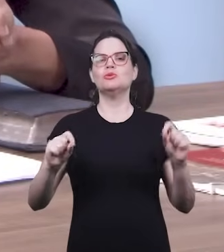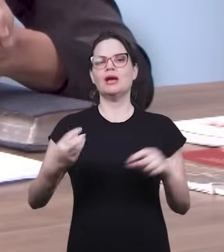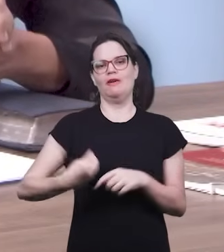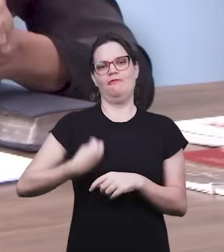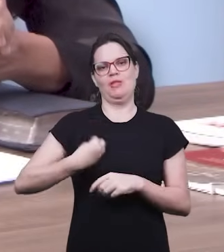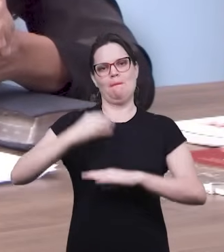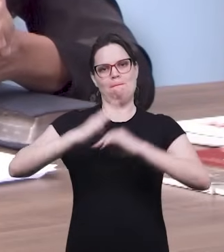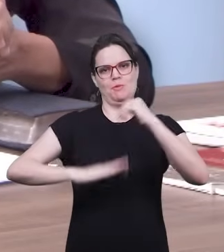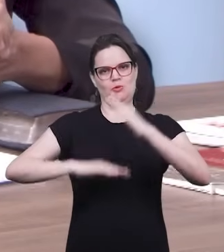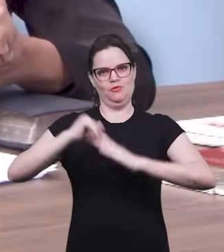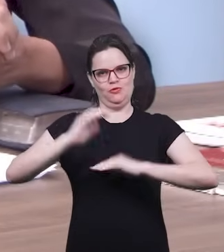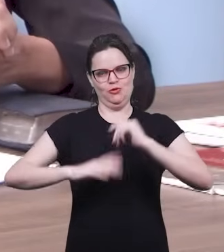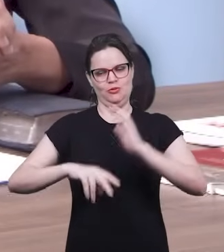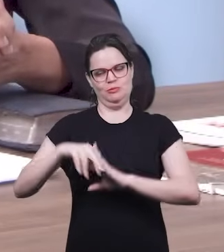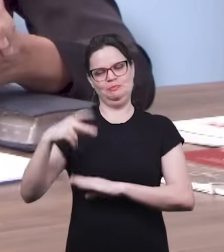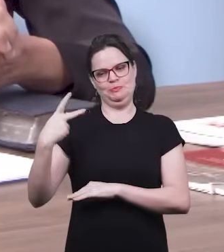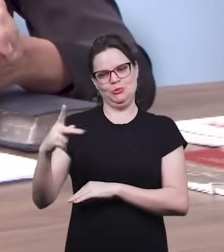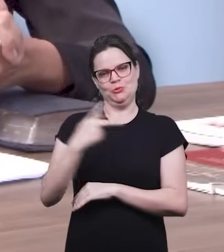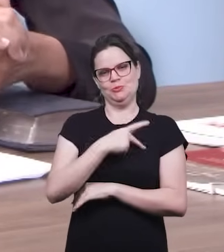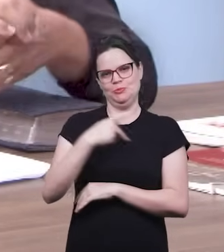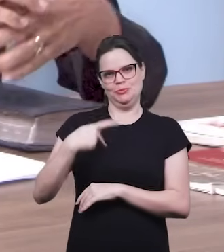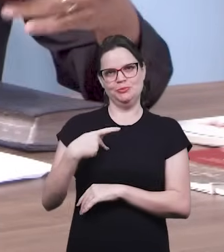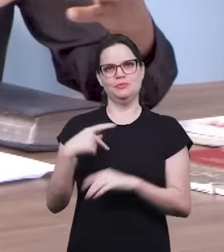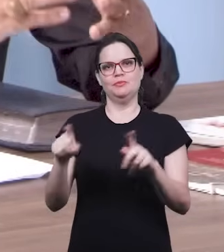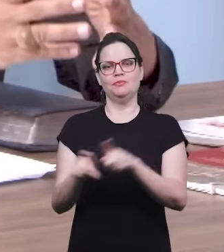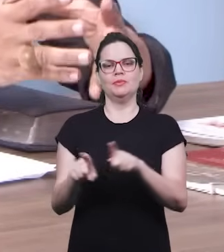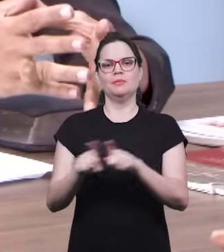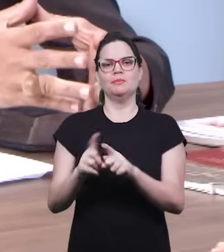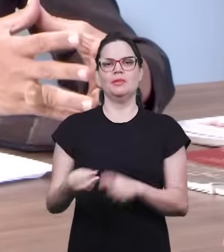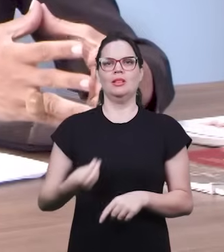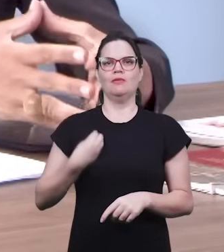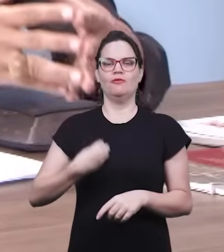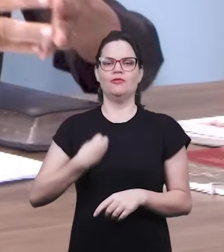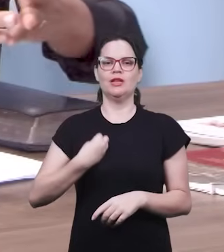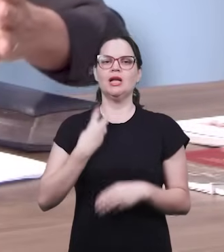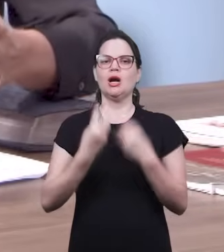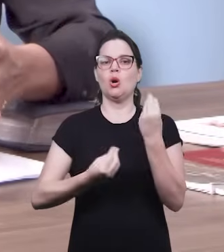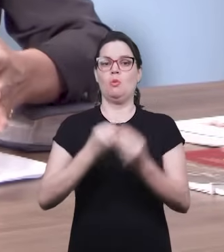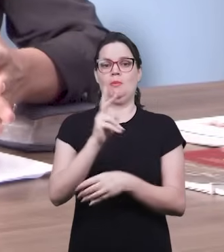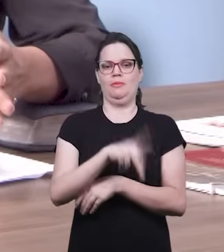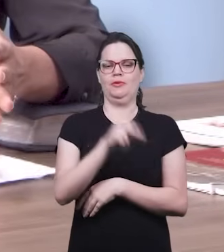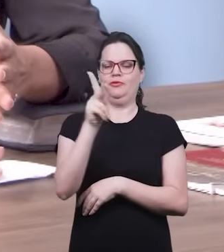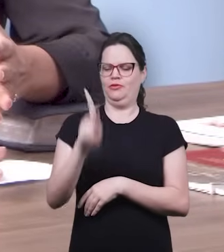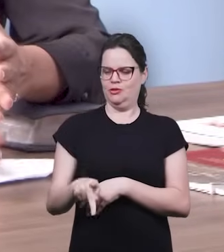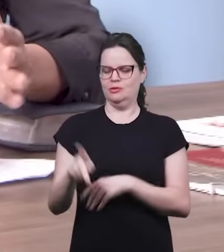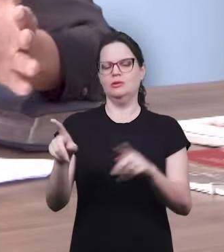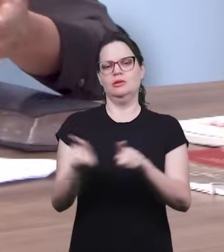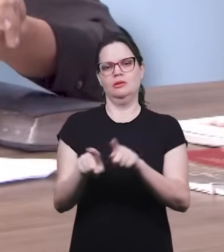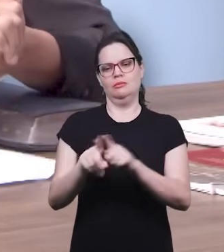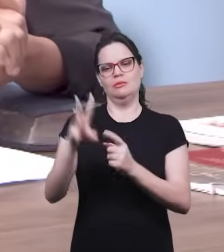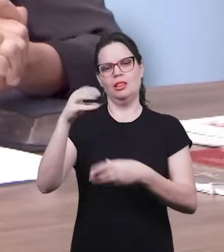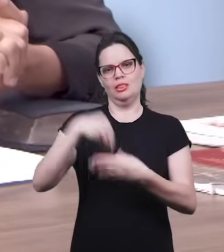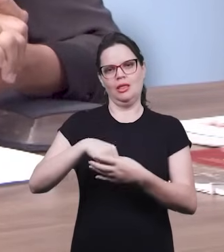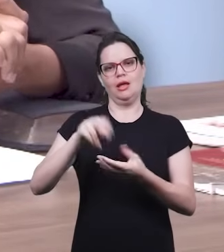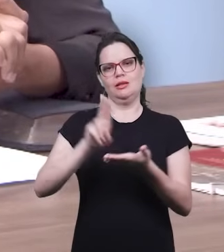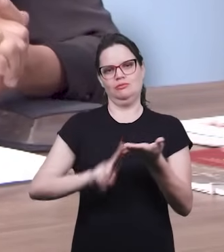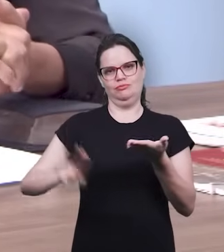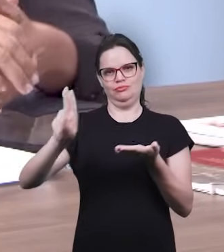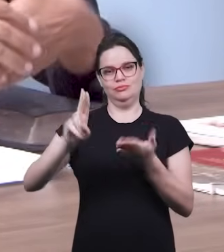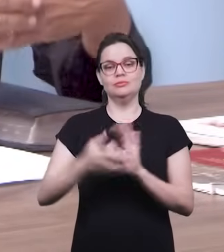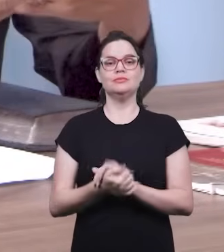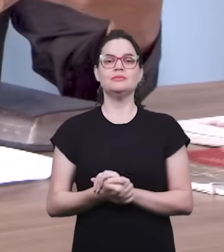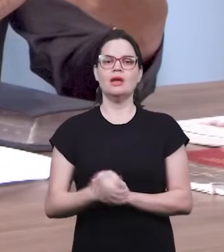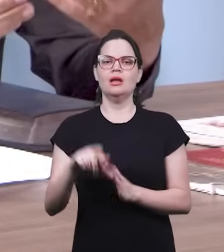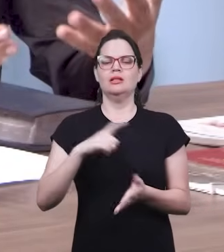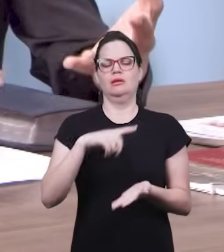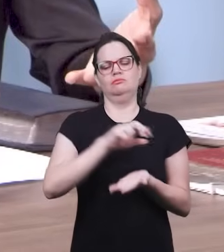da vida profissional, né, Fernanda, do pastor, da vida também como professor universitário,